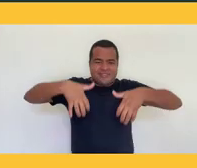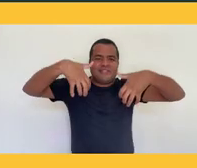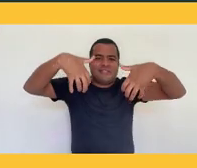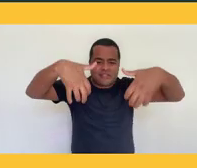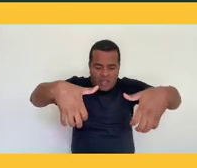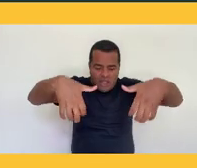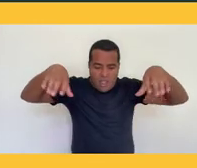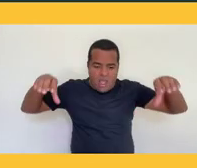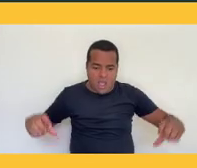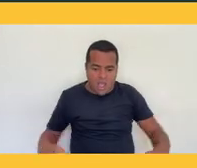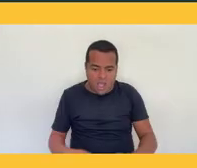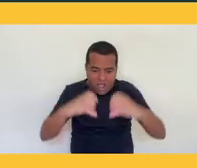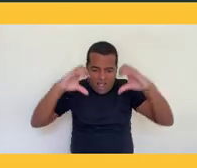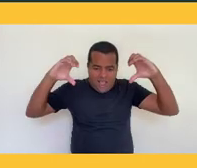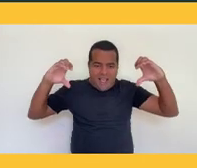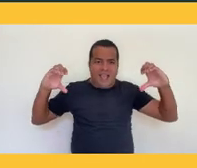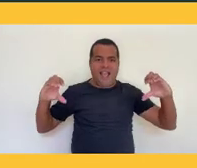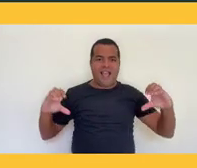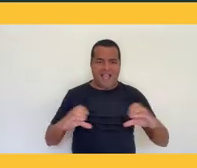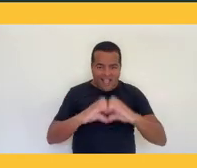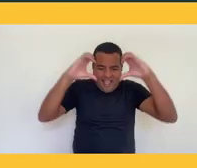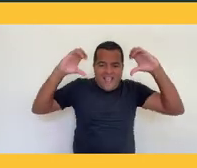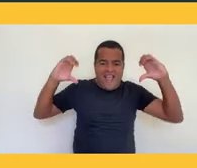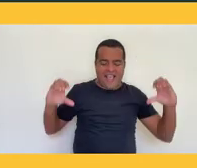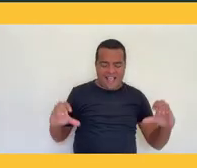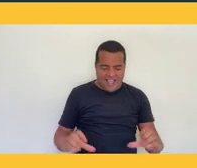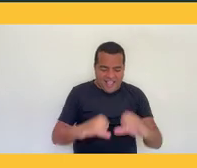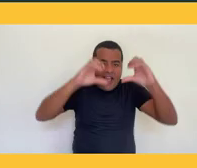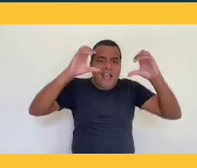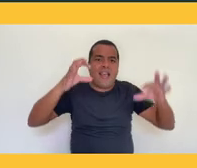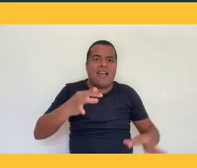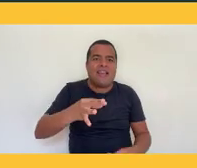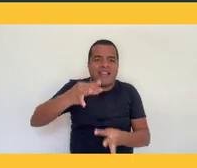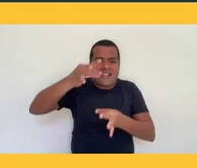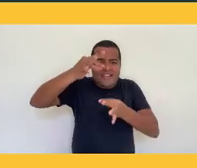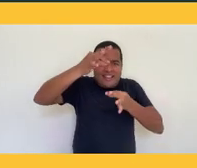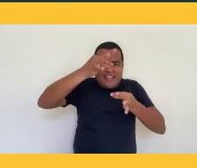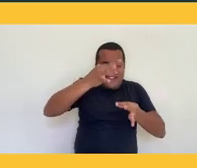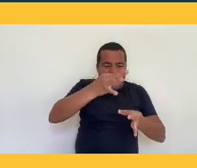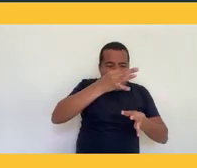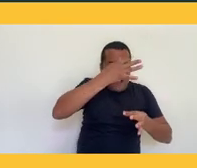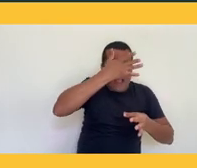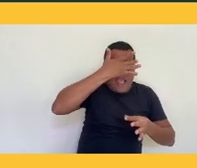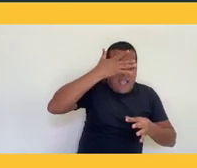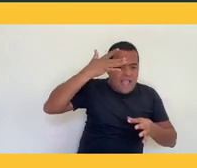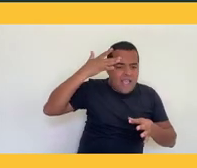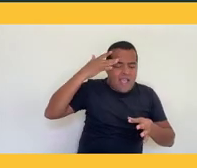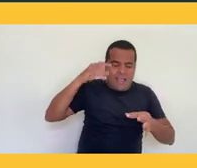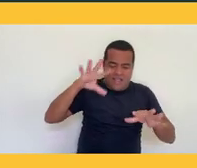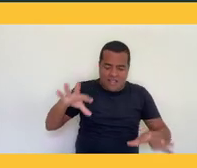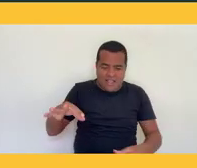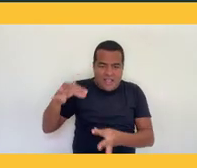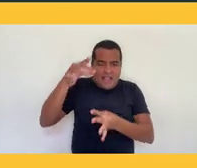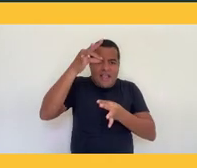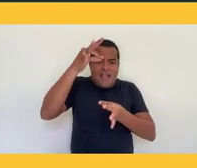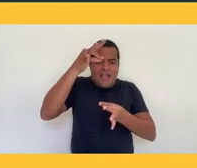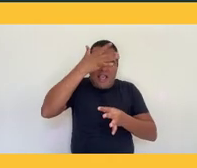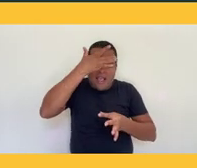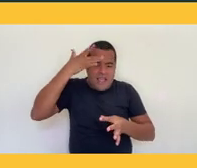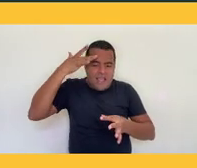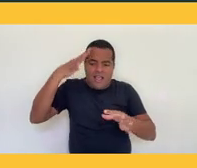Cabe três vidas inteiras. Cabe uma penteadeira.